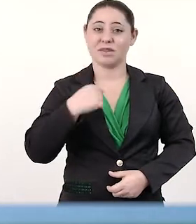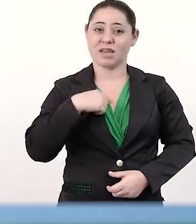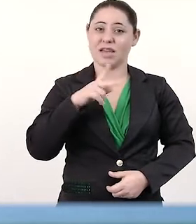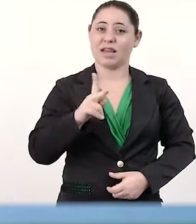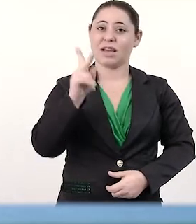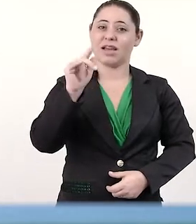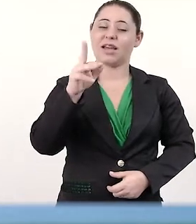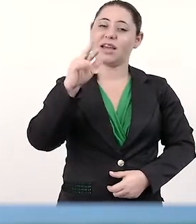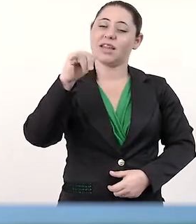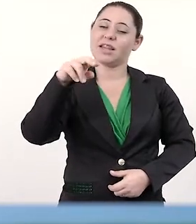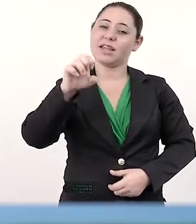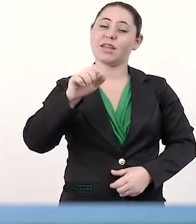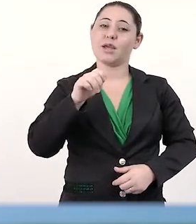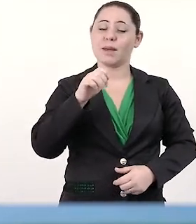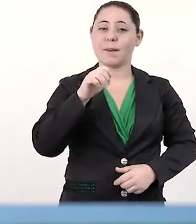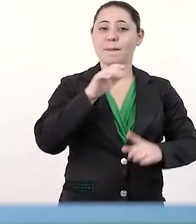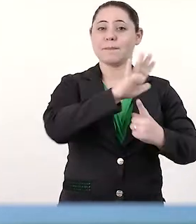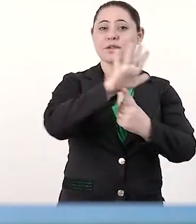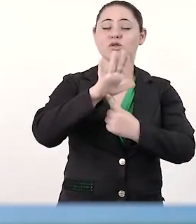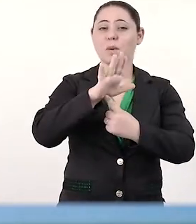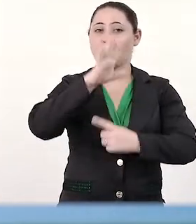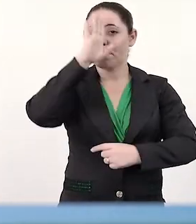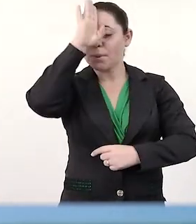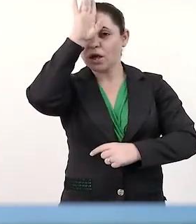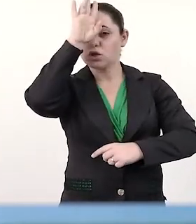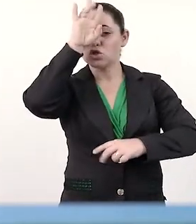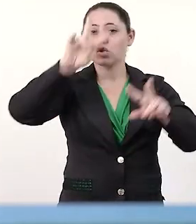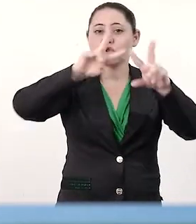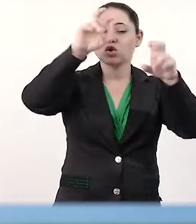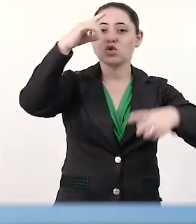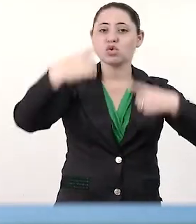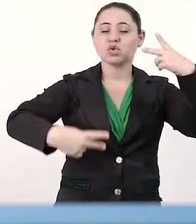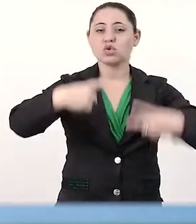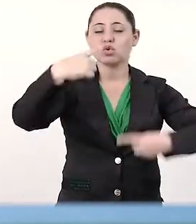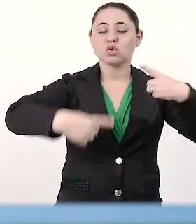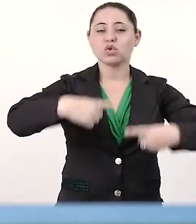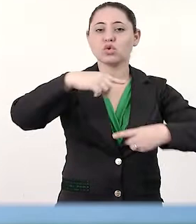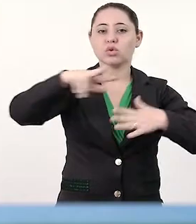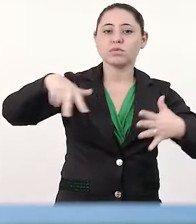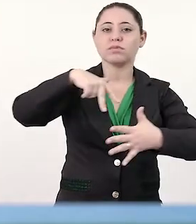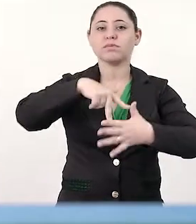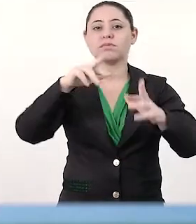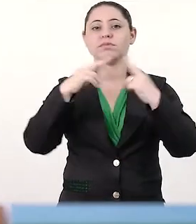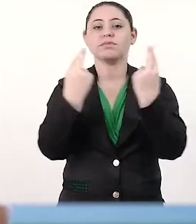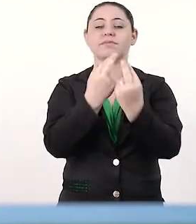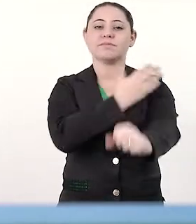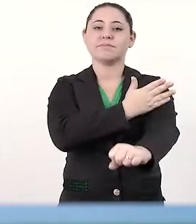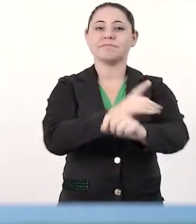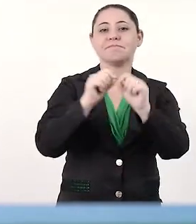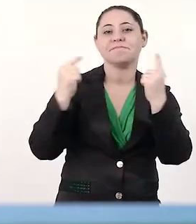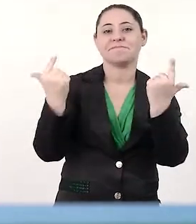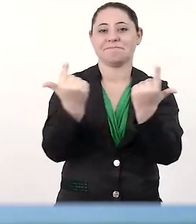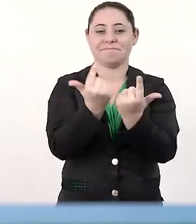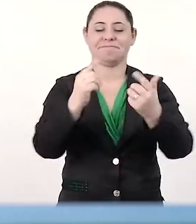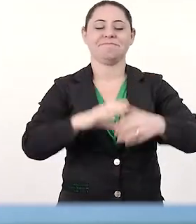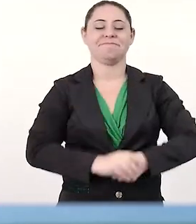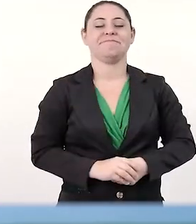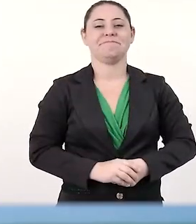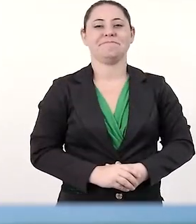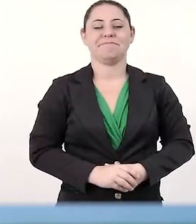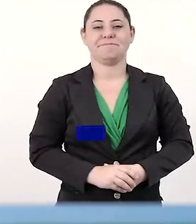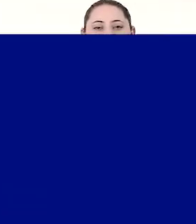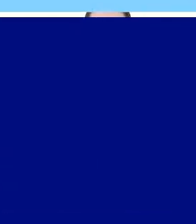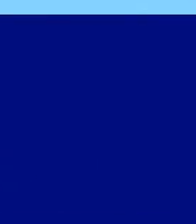Olá, eu sou Karine Cortez e apresento os principais assuntos debatidos na tribuna durante as sessões plenárias da